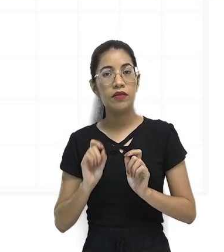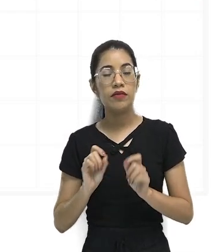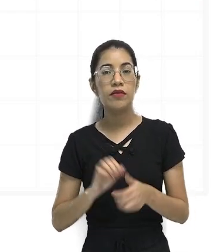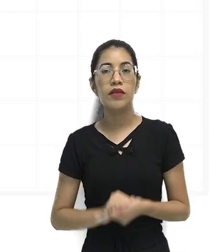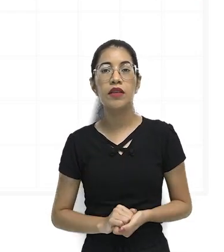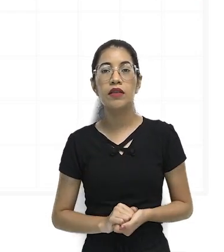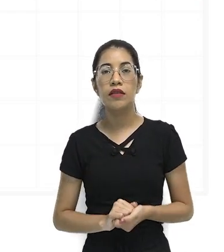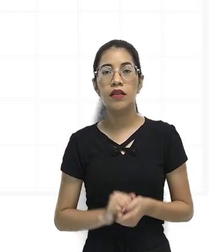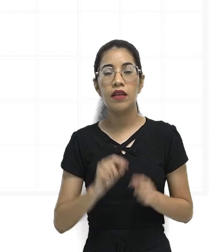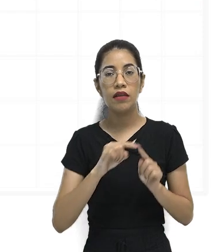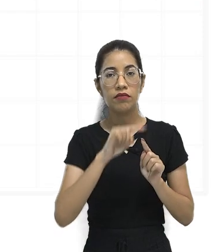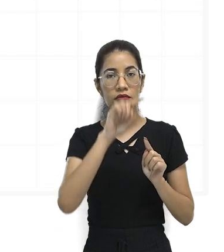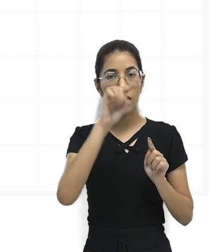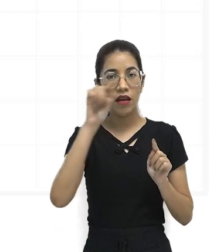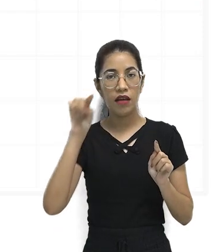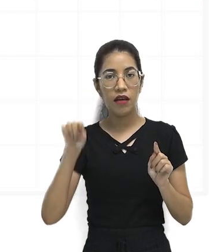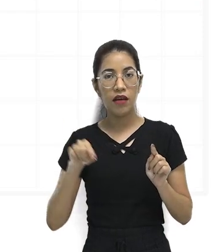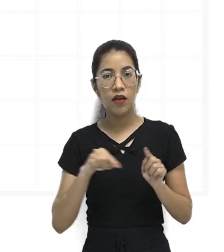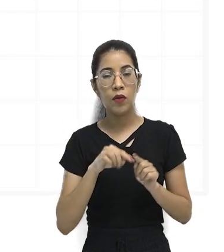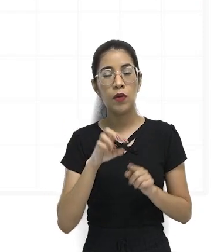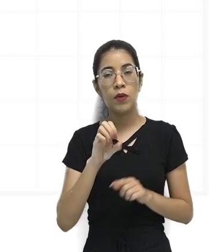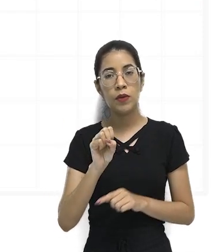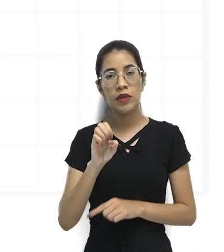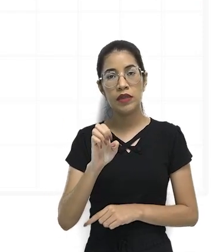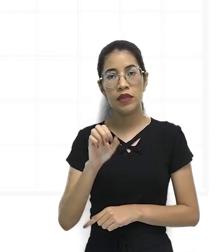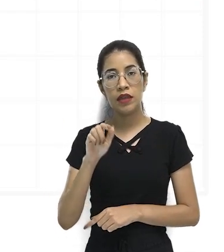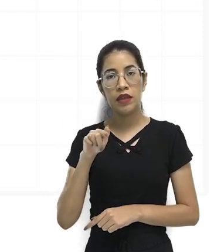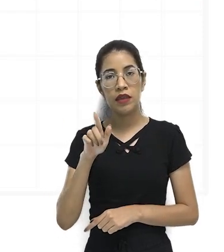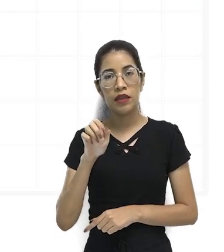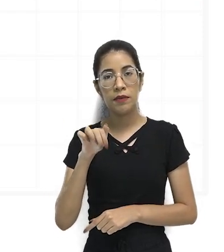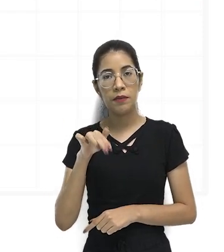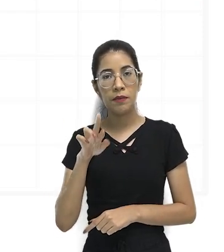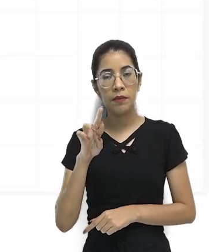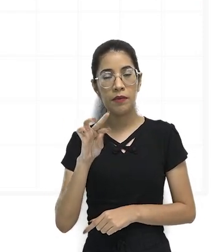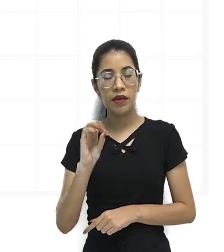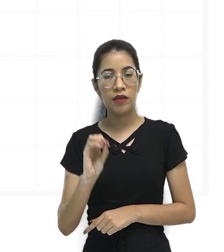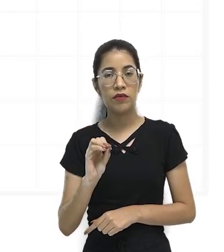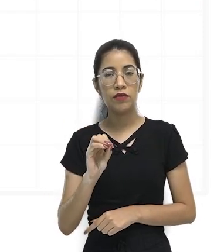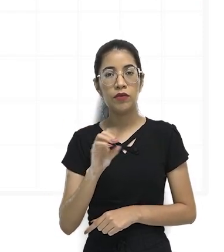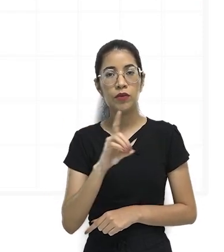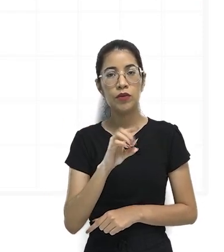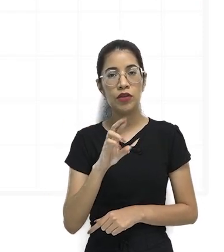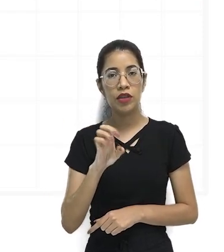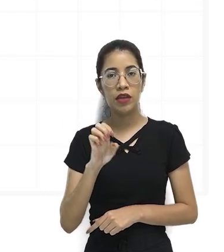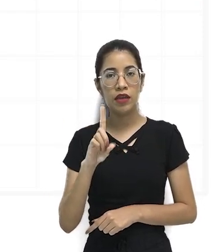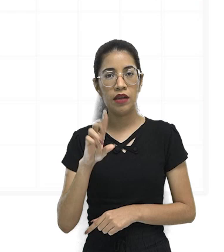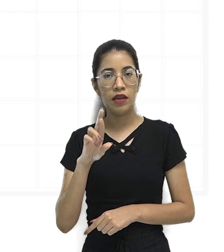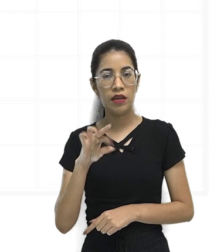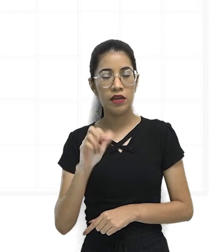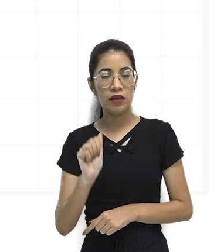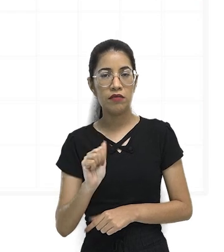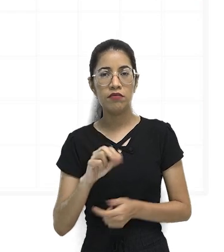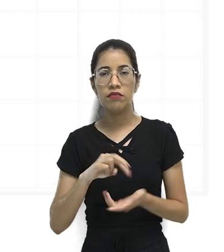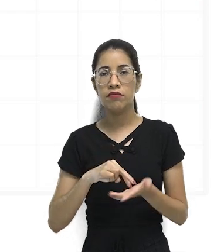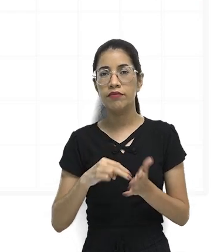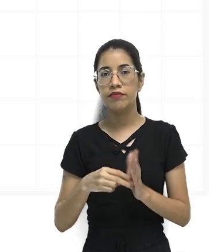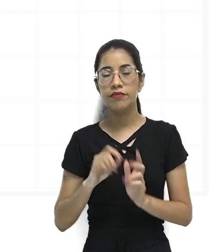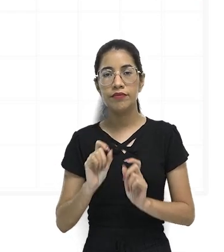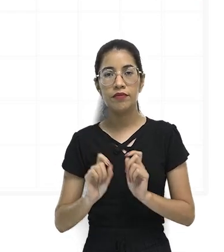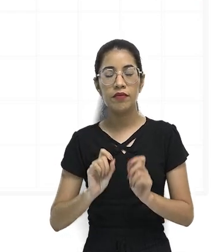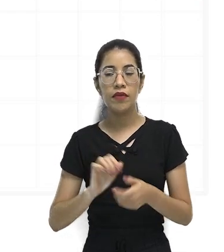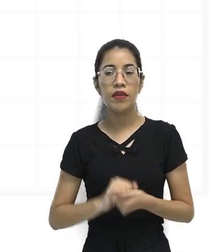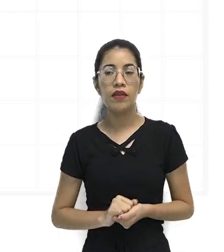um segmento de reta em cada metro. Qual segmento de reta, professor?